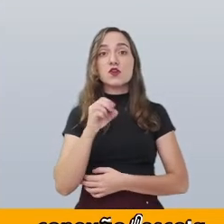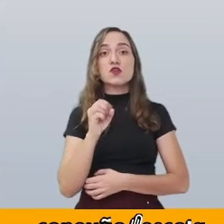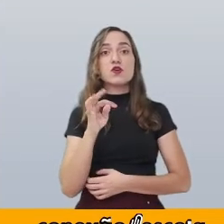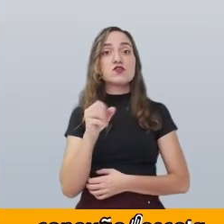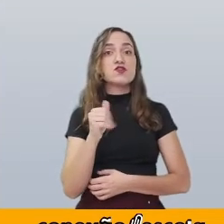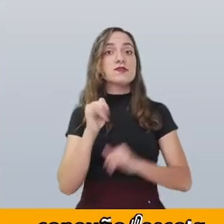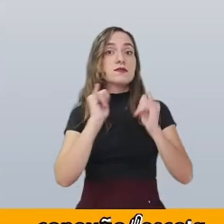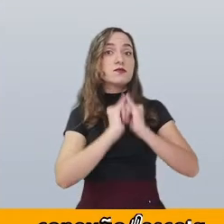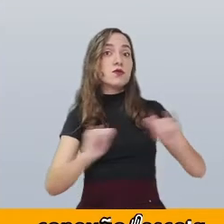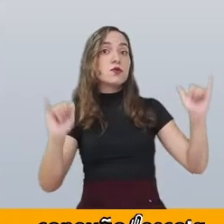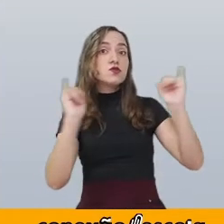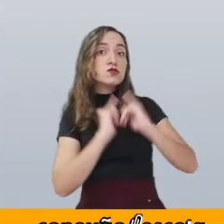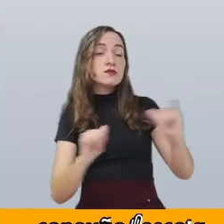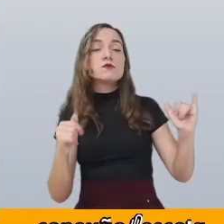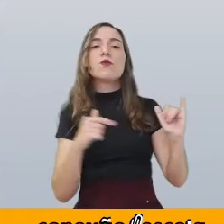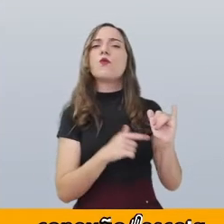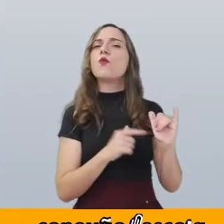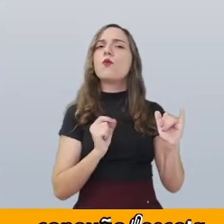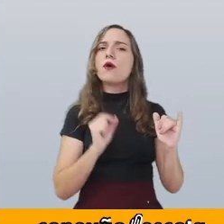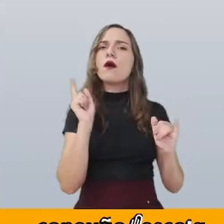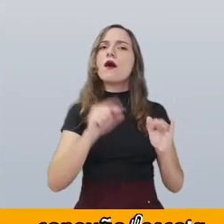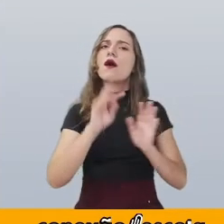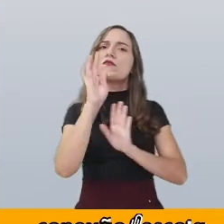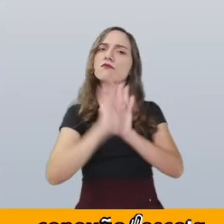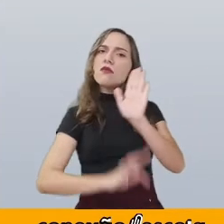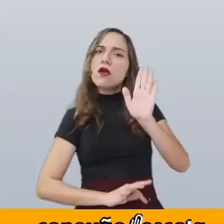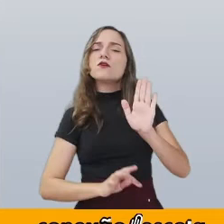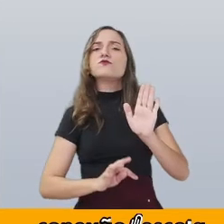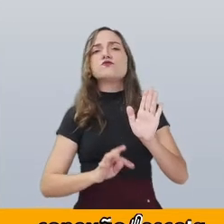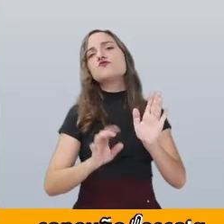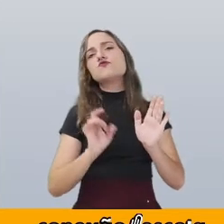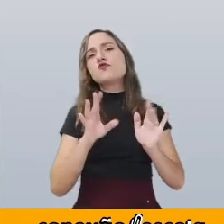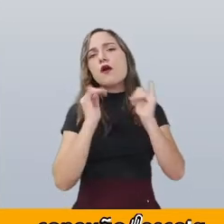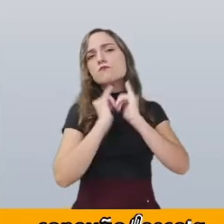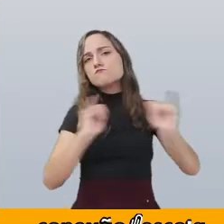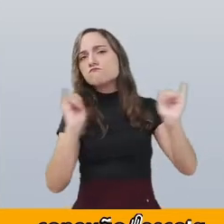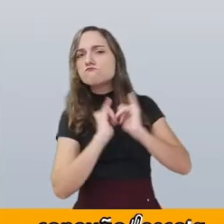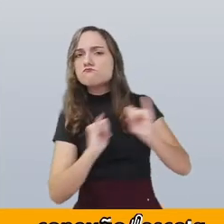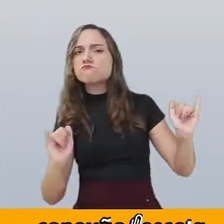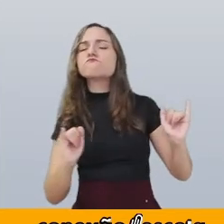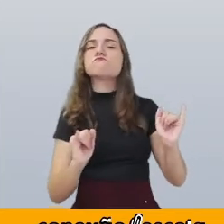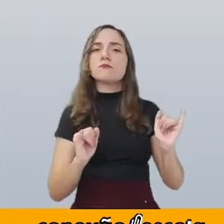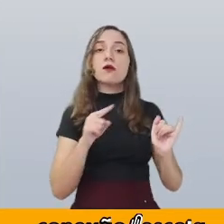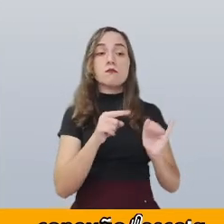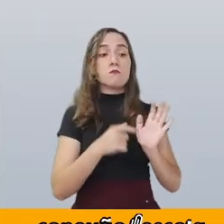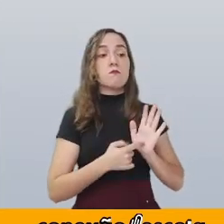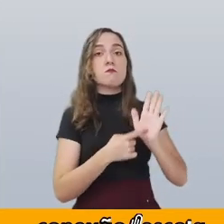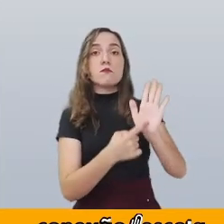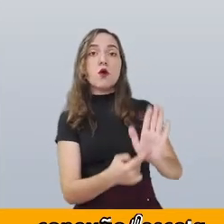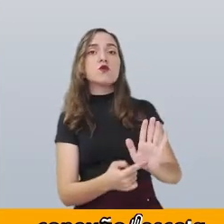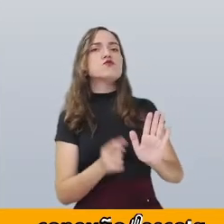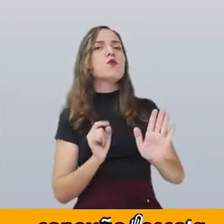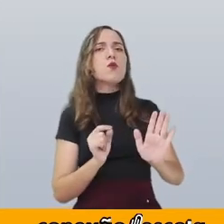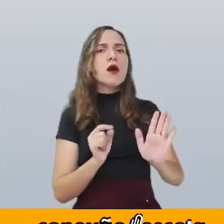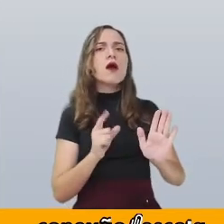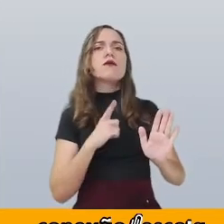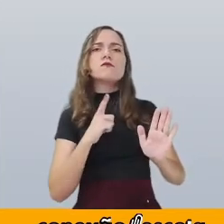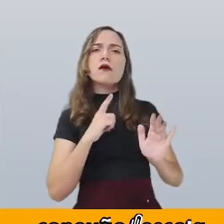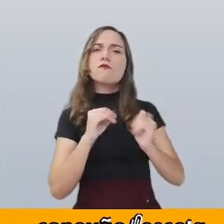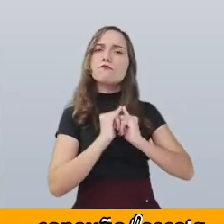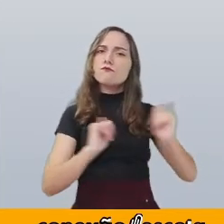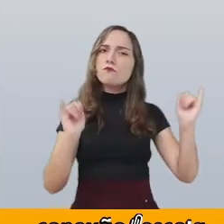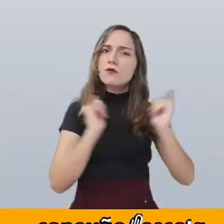Notícia. A notícia é um texto meramente informativo. Apresenta apenas